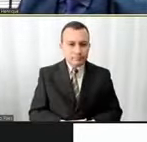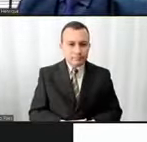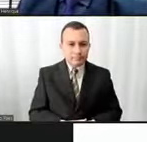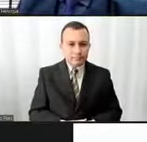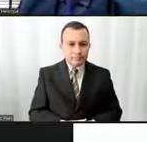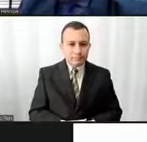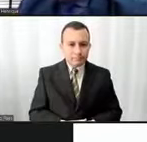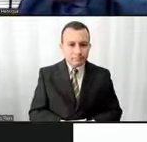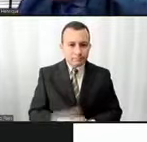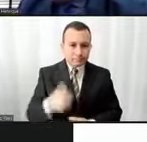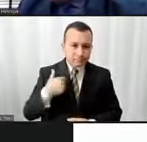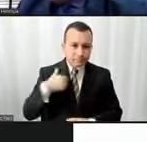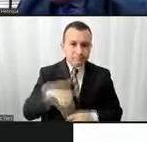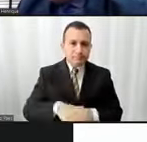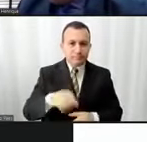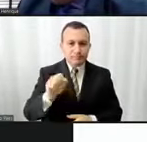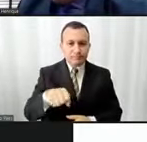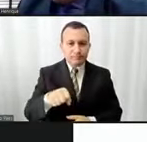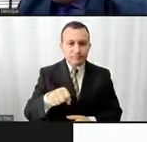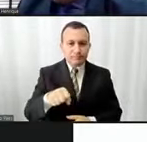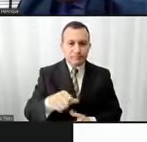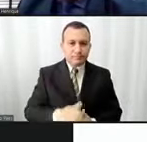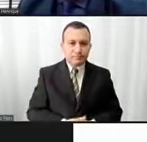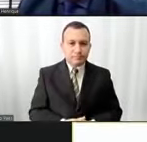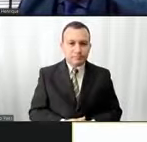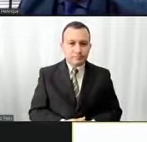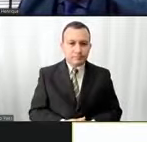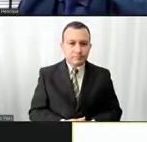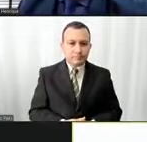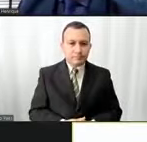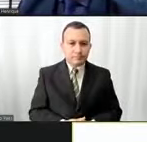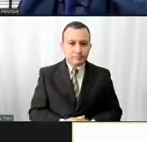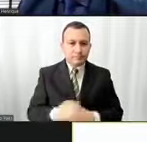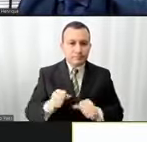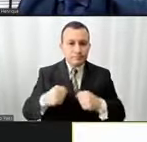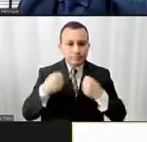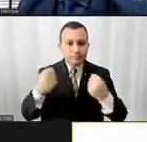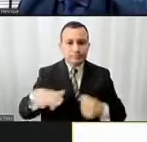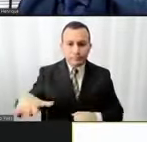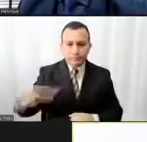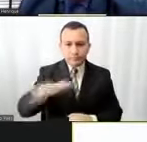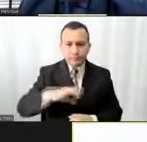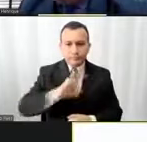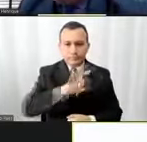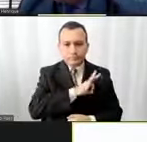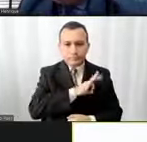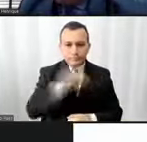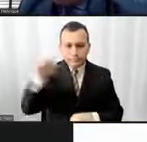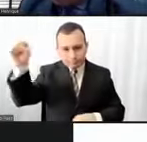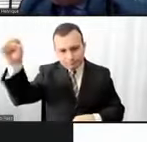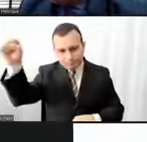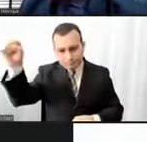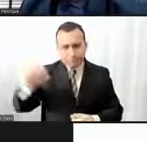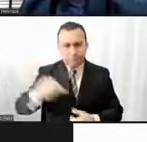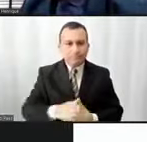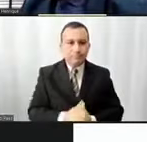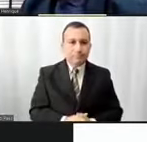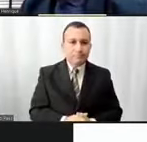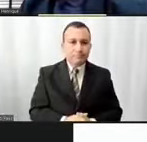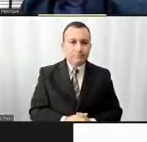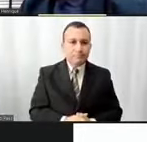Meu voto é sim, secretário, com toda certeza. Situação. Defesa dos nossos heróis. Voto sim. Situação e oposição